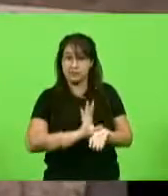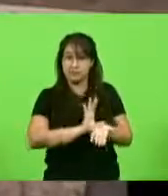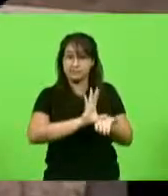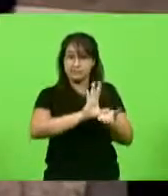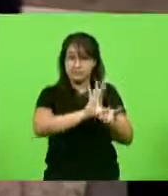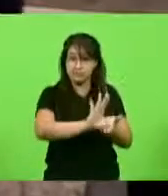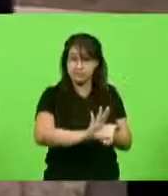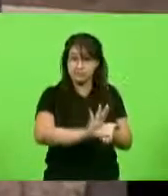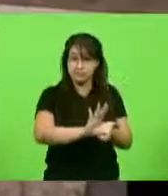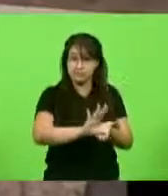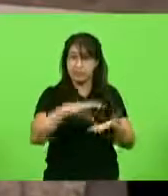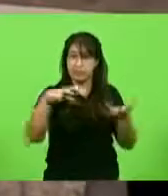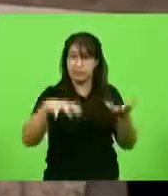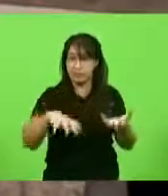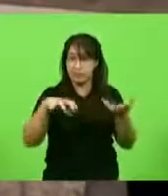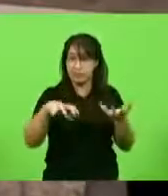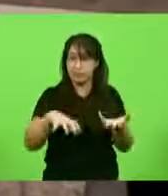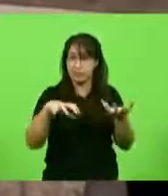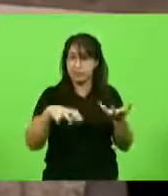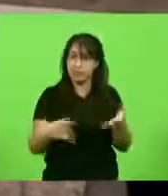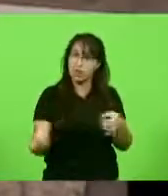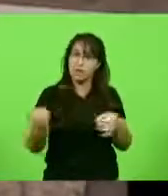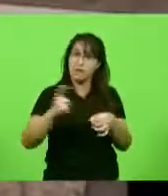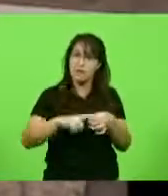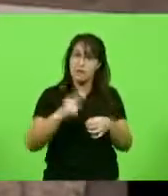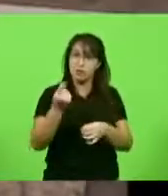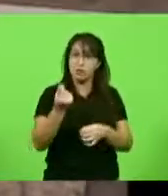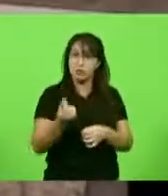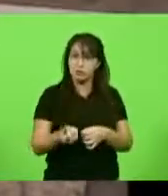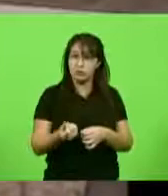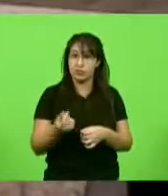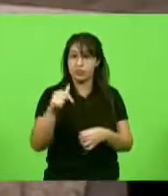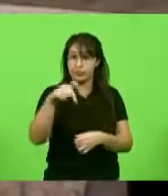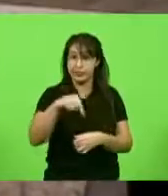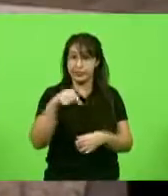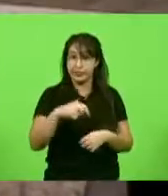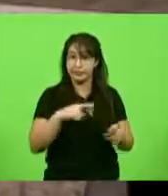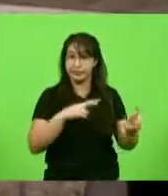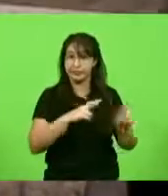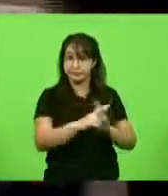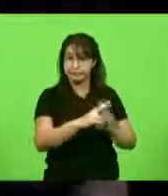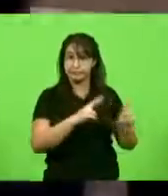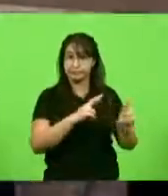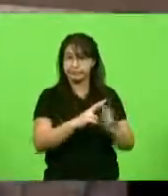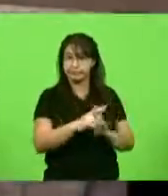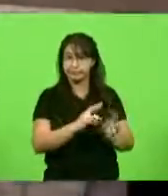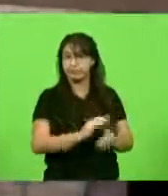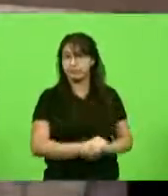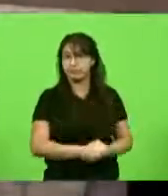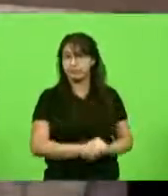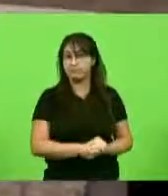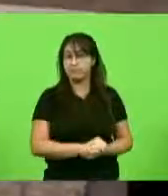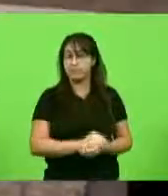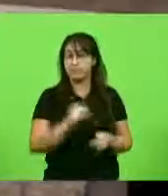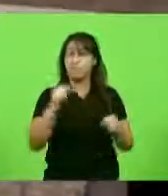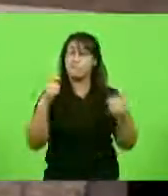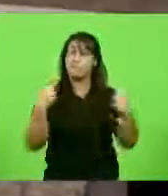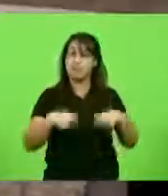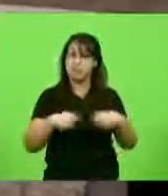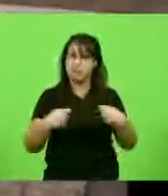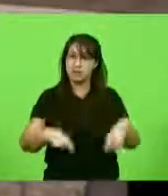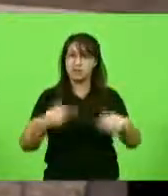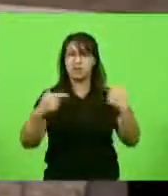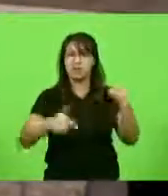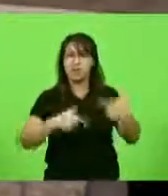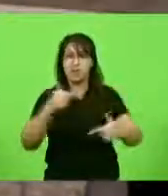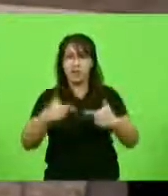lá para Brasília, para que eles voltem para nossas estradas aqui. Faça o seu dever de casa, comece a